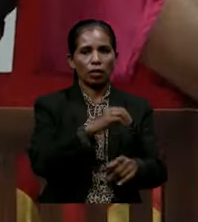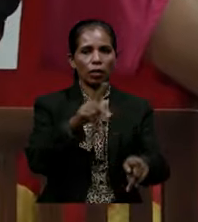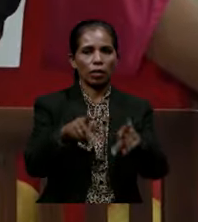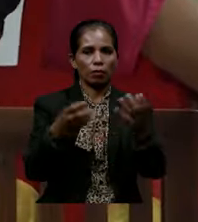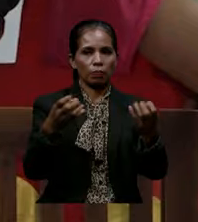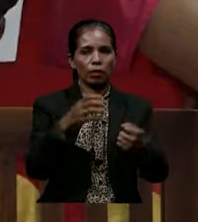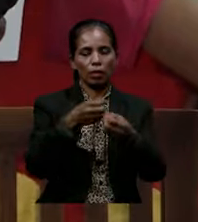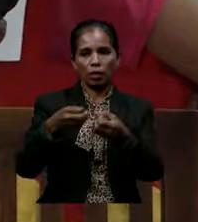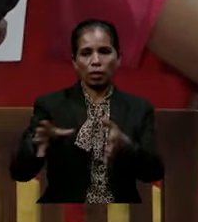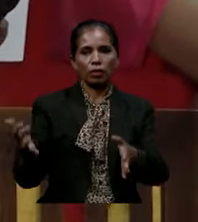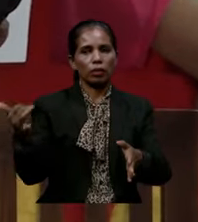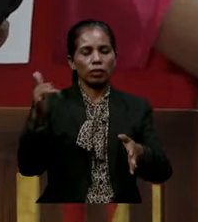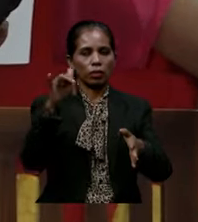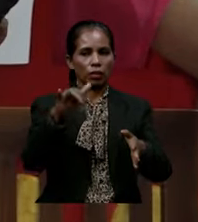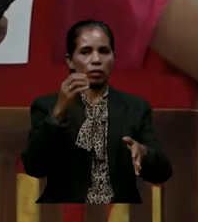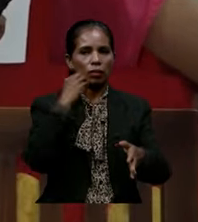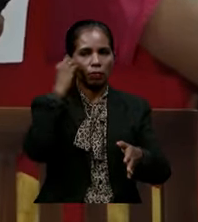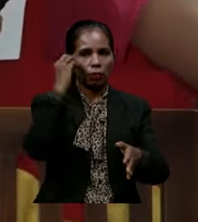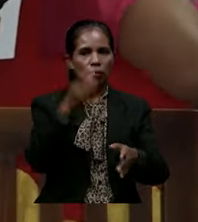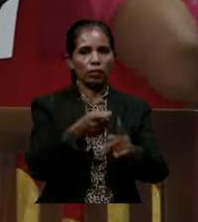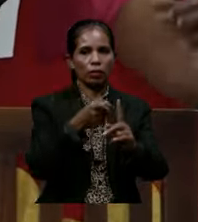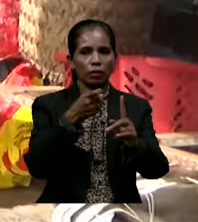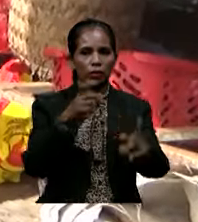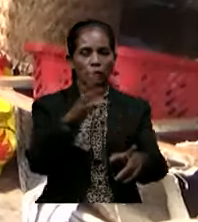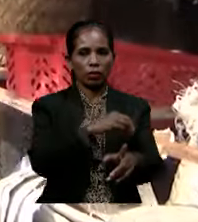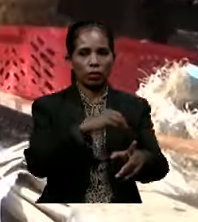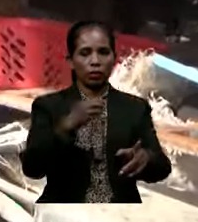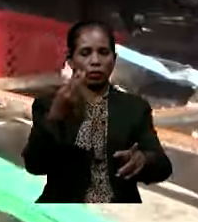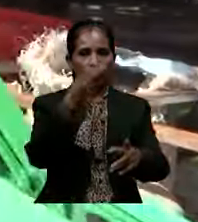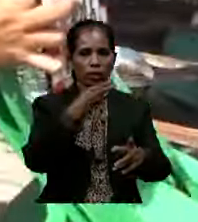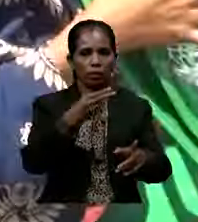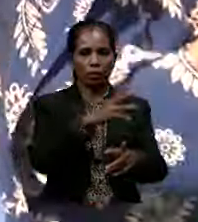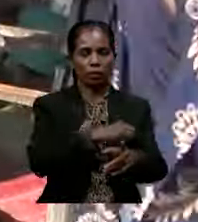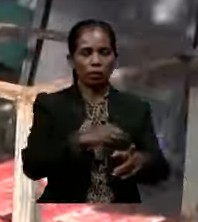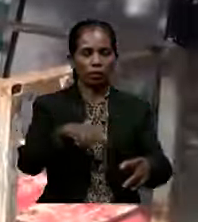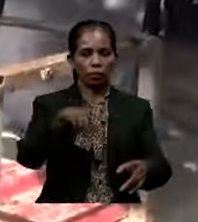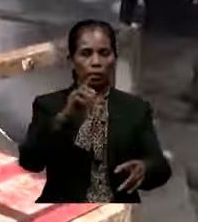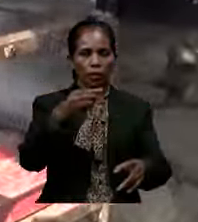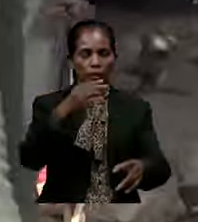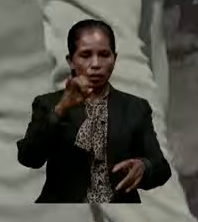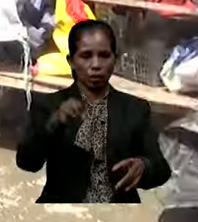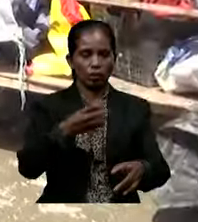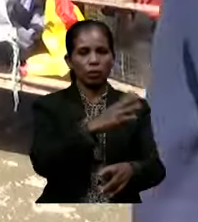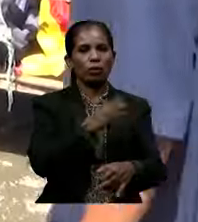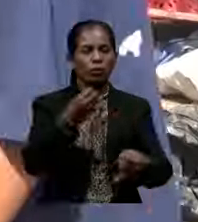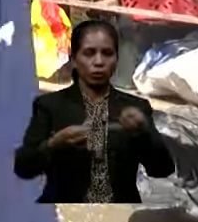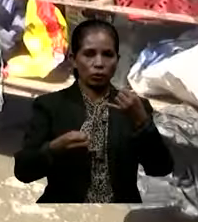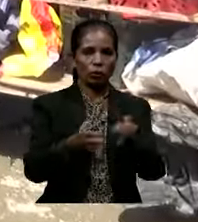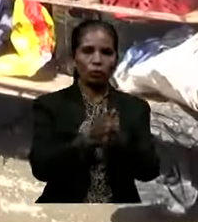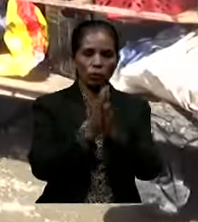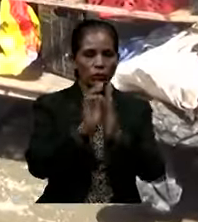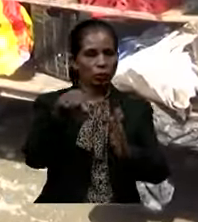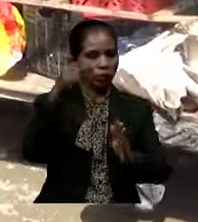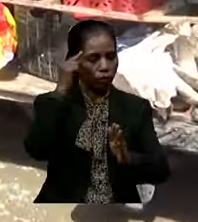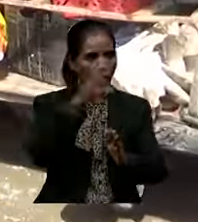Sir Nihela Fatin. Também, né, li Rússia conferência de imprensa, quinta, né, provedor de direitos humanos na justiça russo governo,